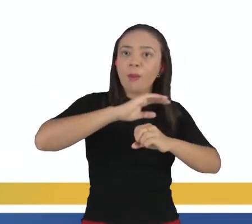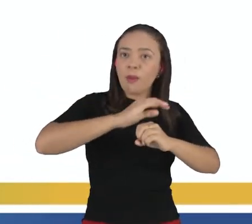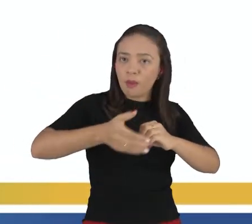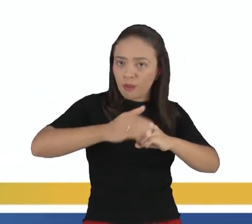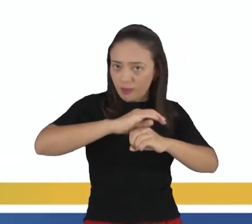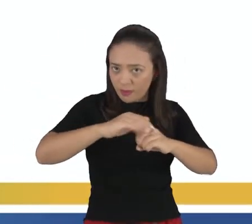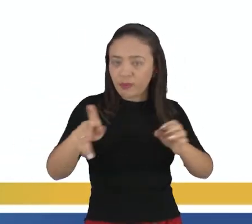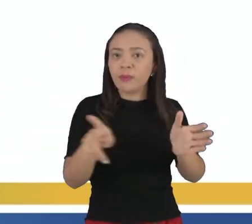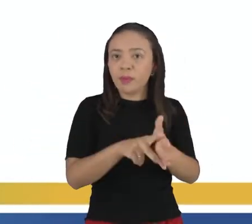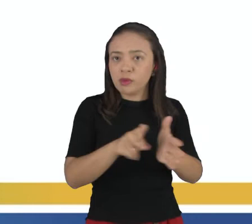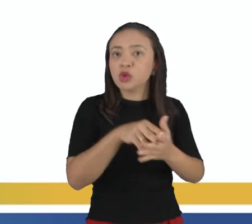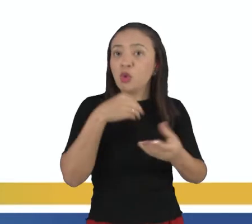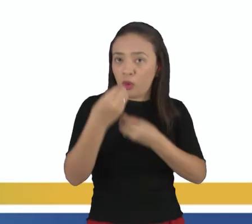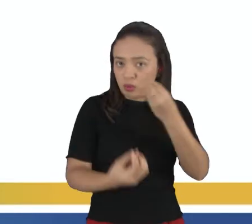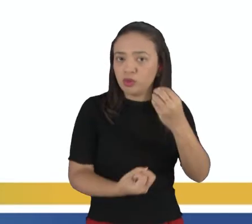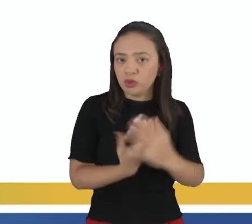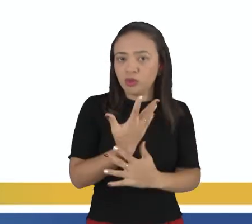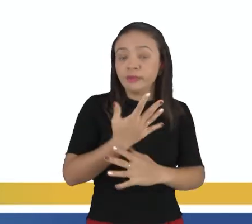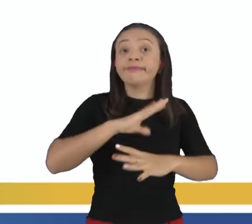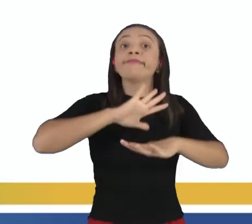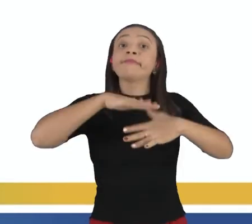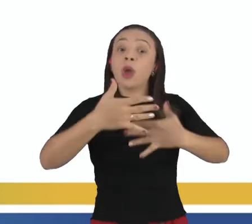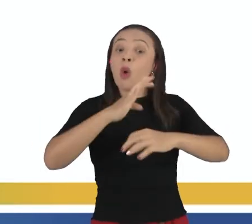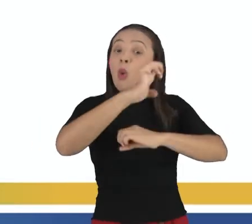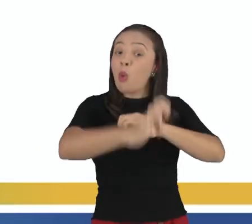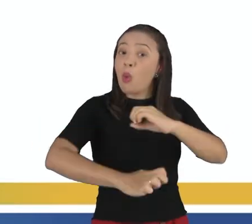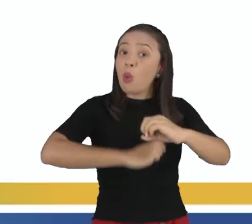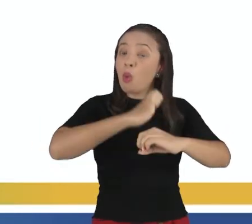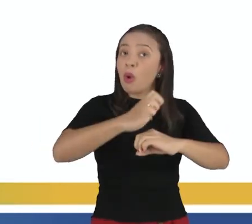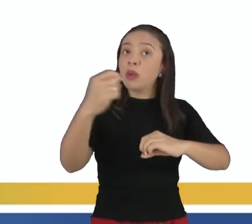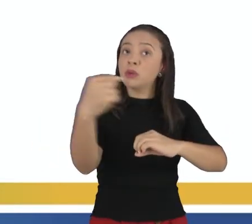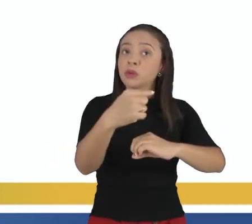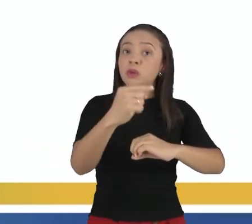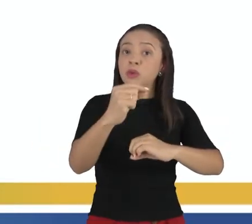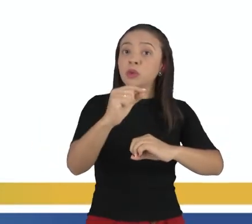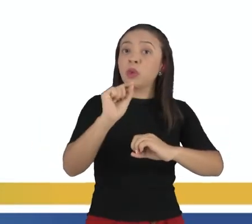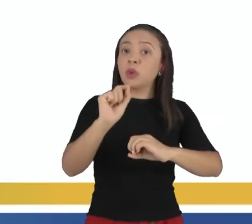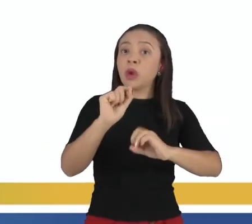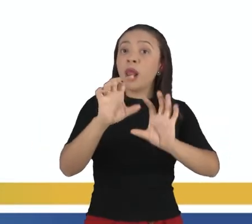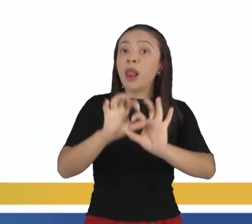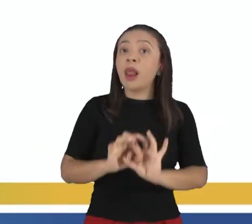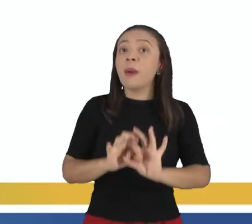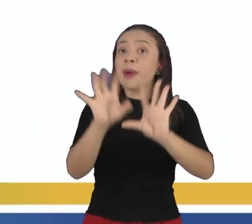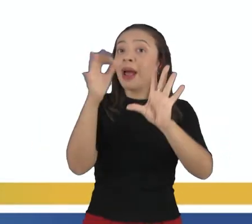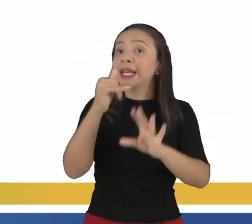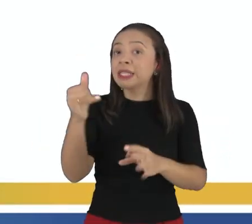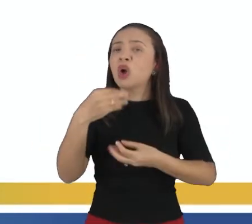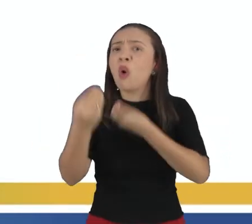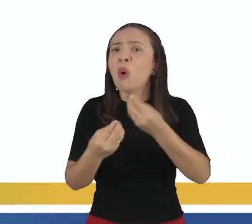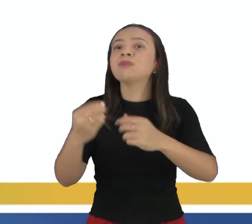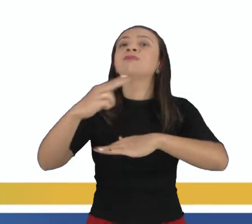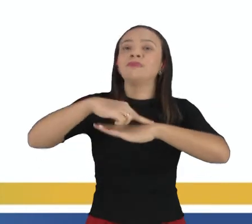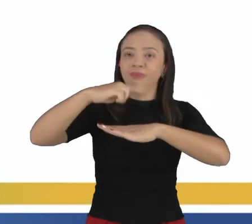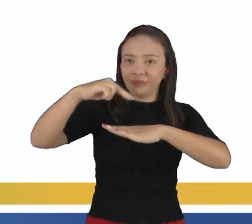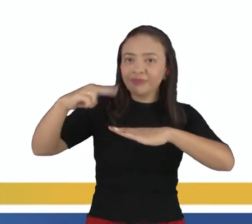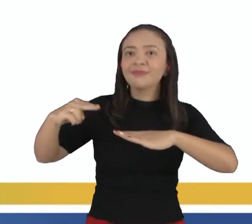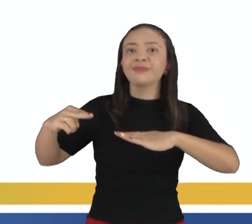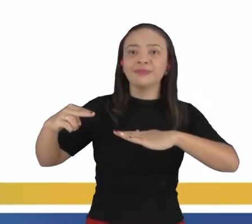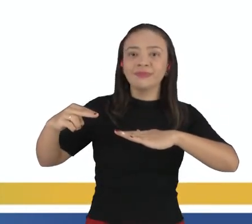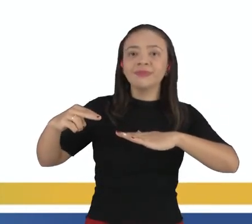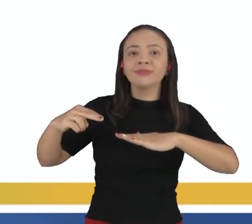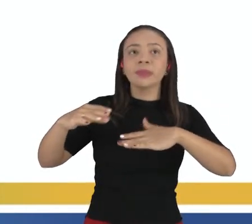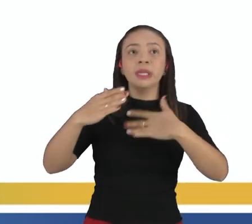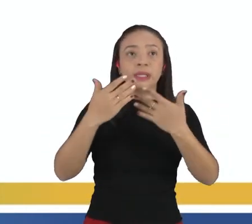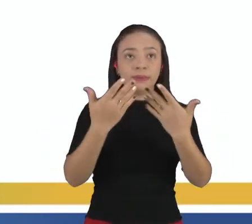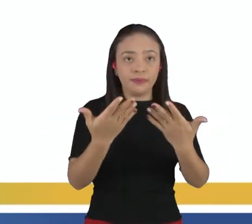nível de energia de origem, o elétron ele vai emitir essa energia na forma de radiação. Então, nós temos aqui